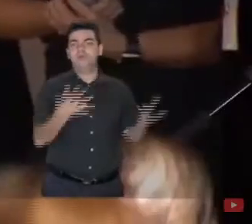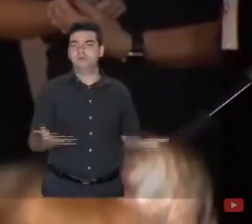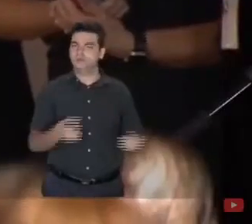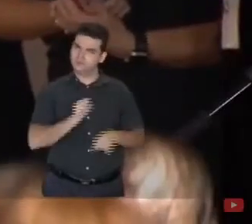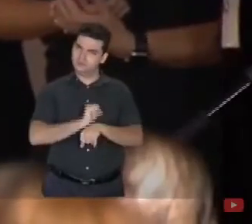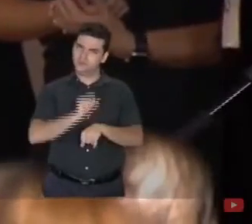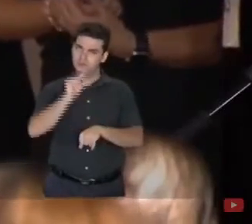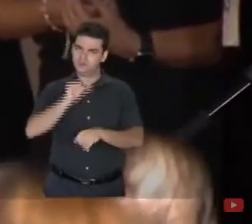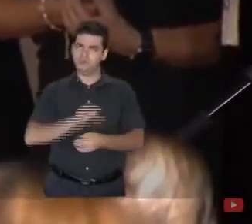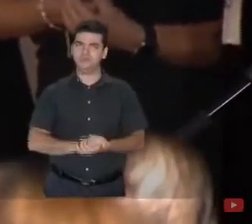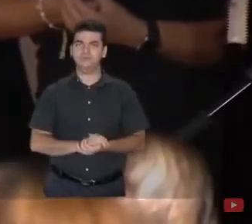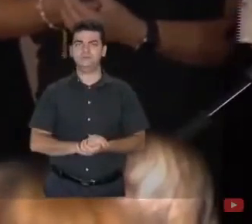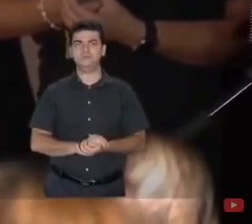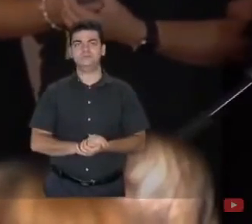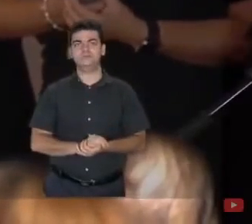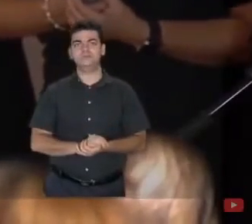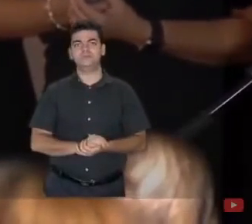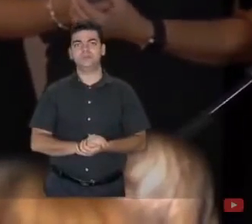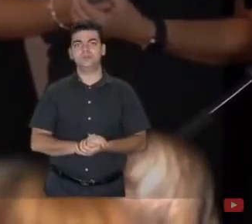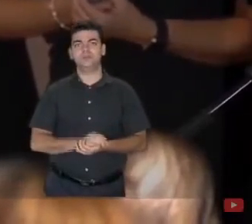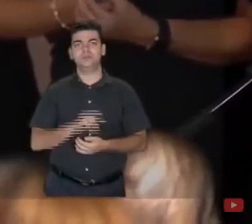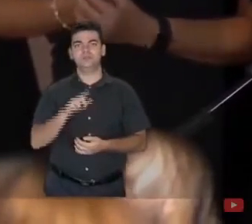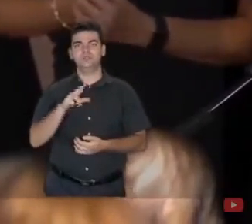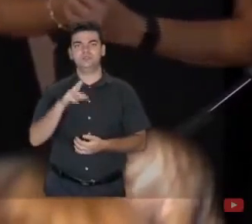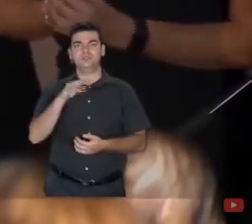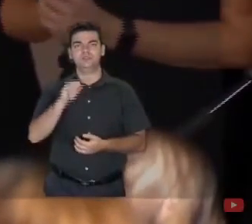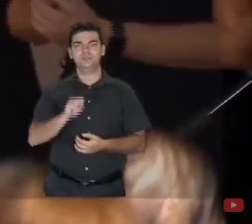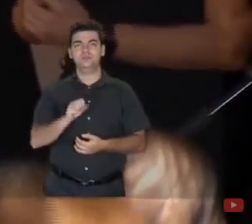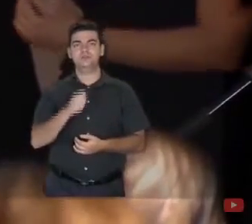Repórter Lucas Scherer, da TV Cultura.